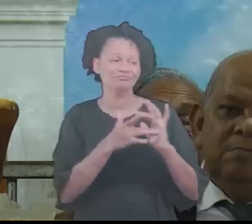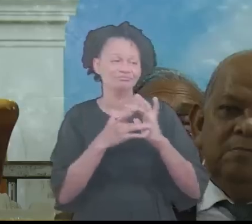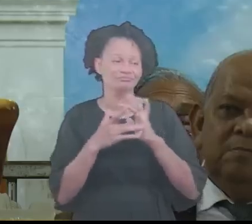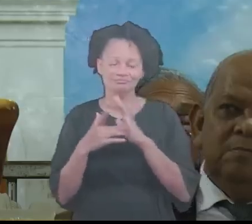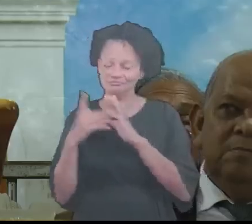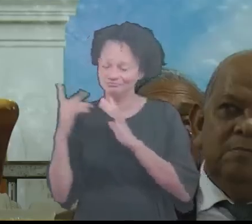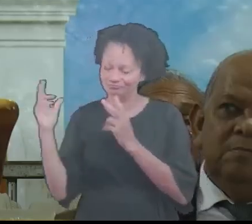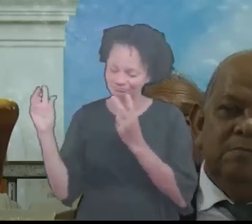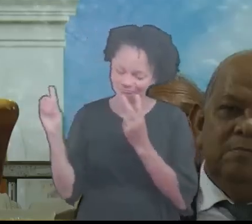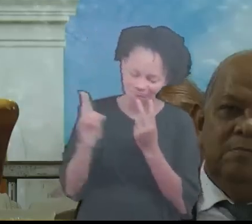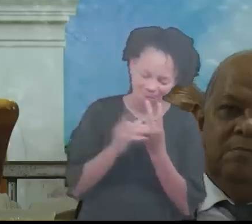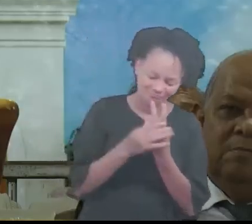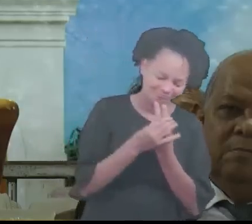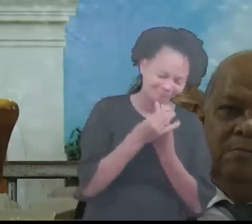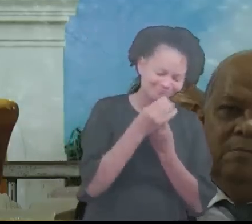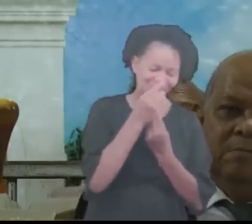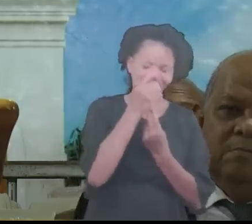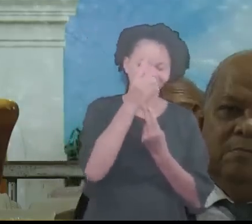um só,